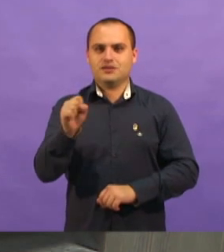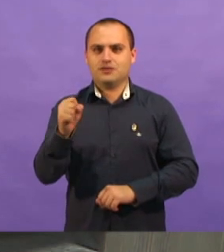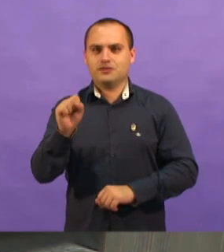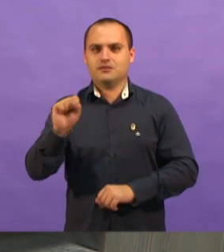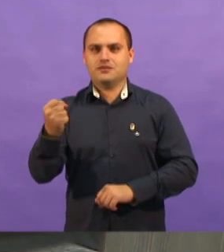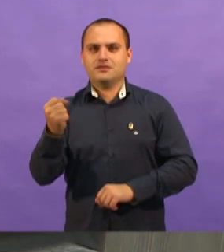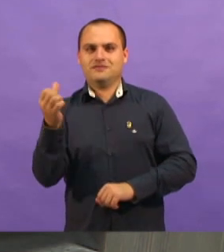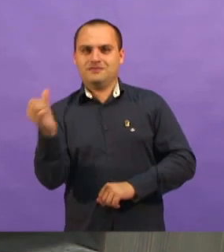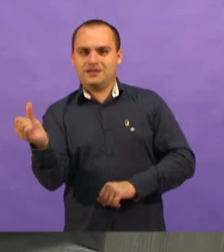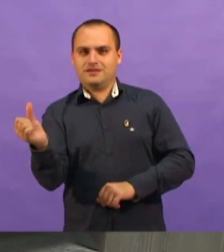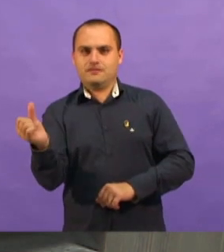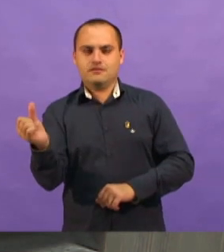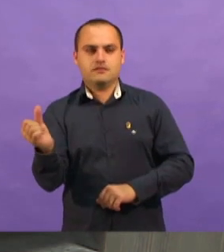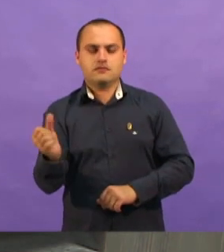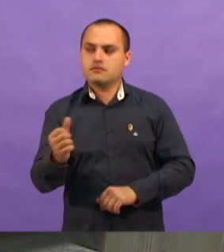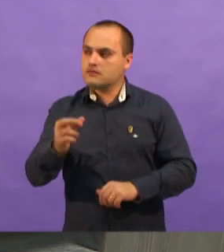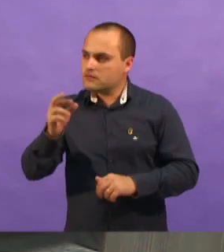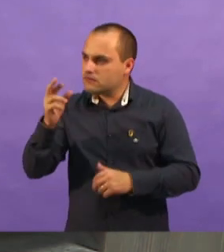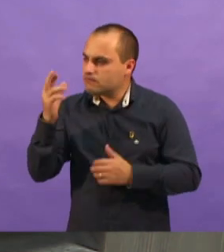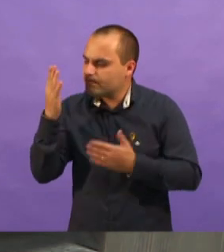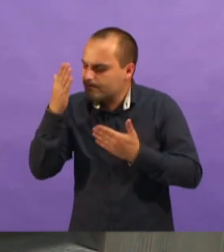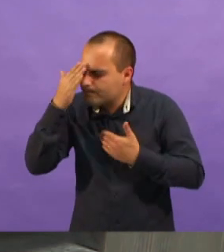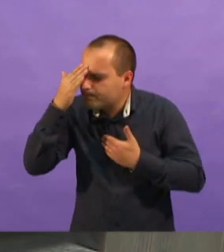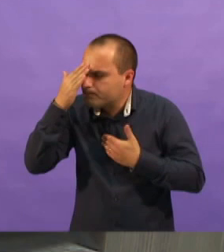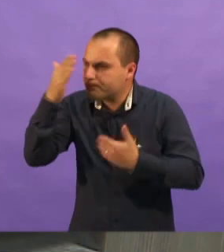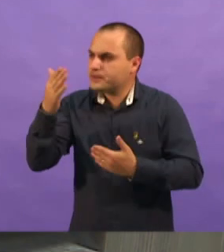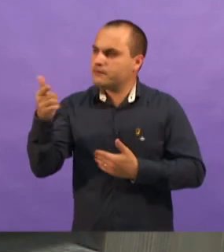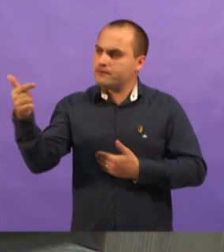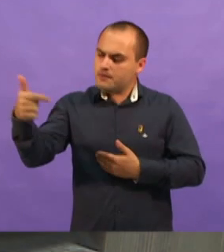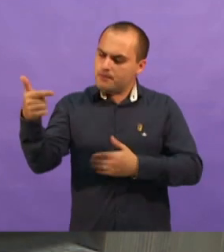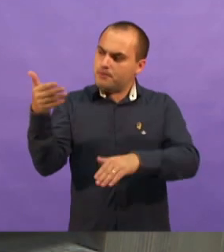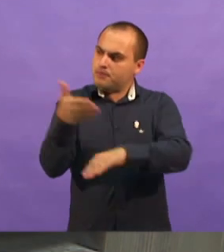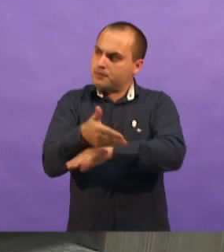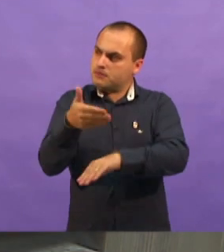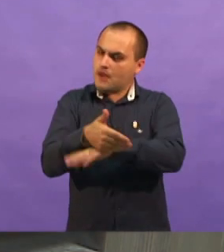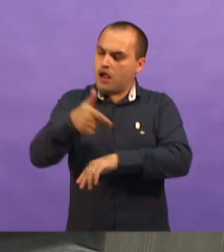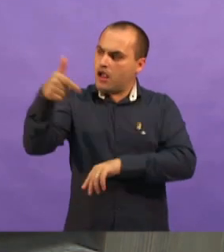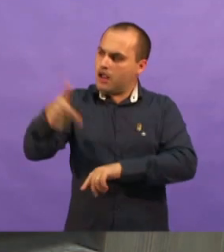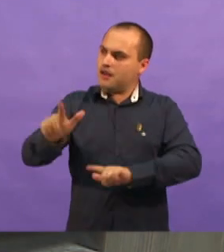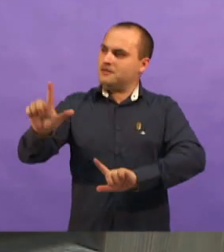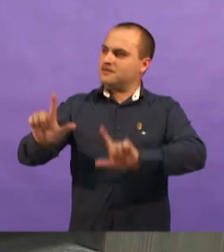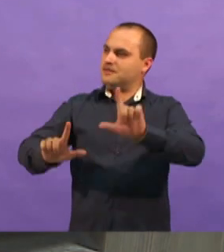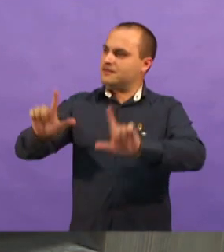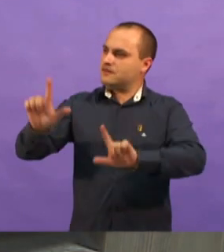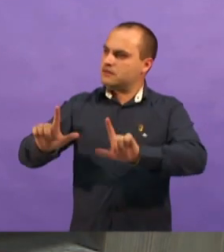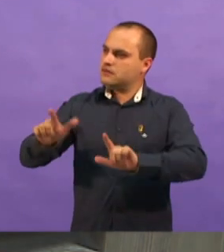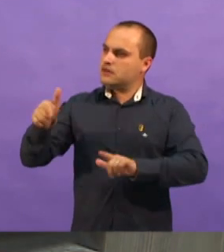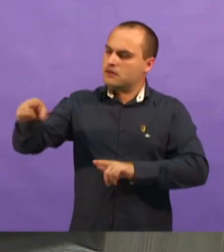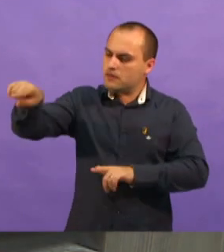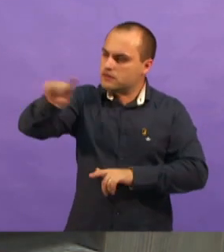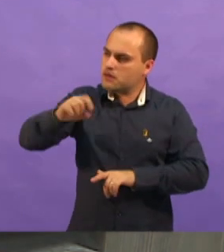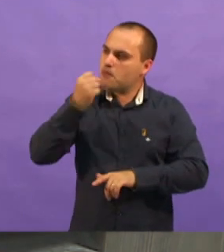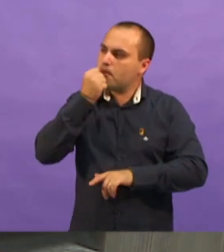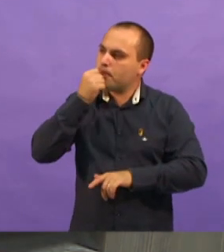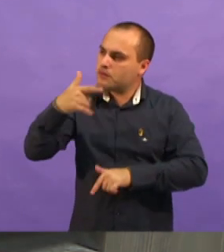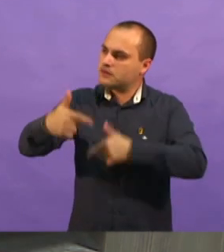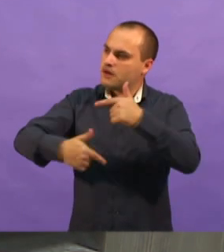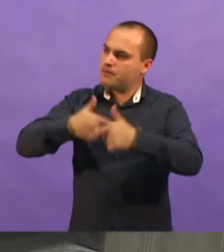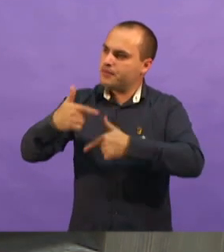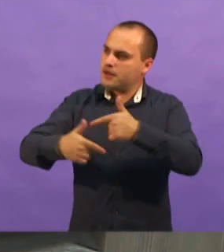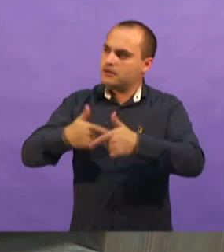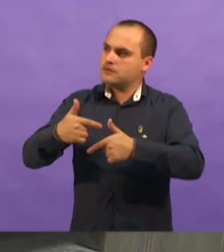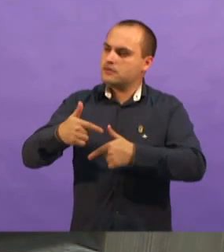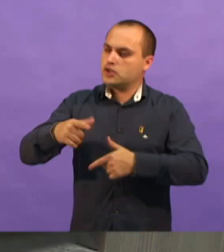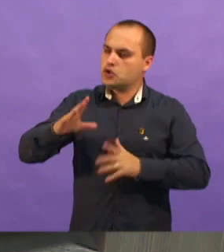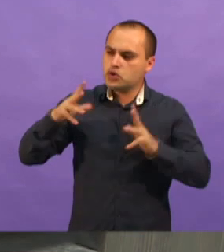3348-1886. Rogério, muito obrigado pela participação aqui no Câmara Aberta. Um excelente trabalho para você, para vocês todos que